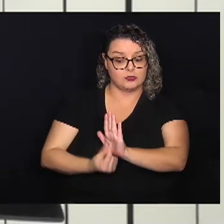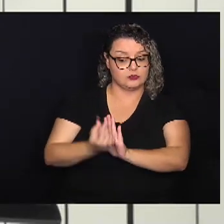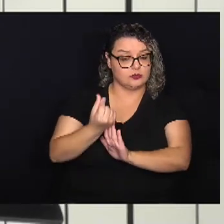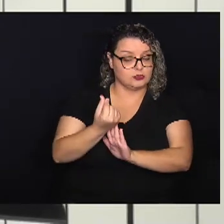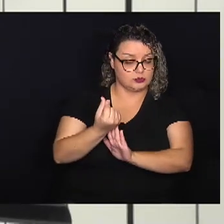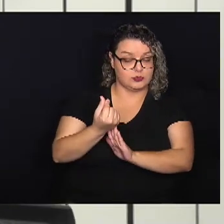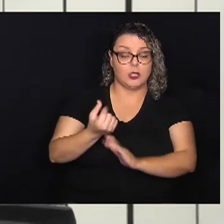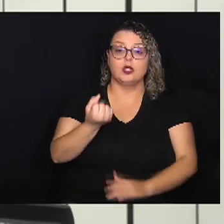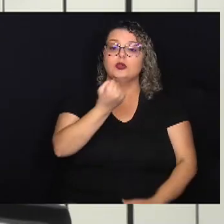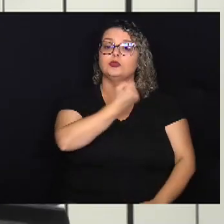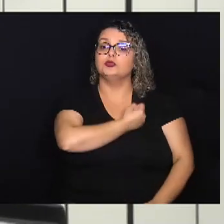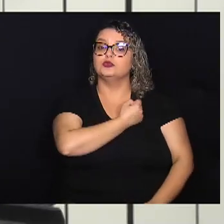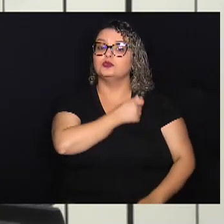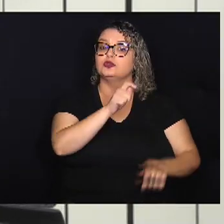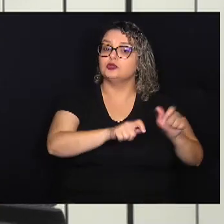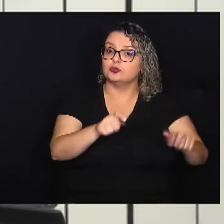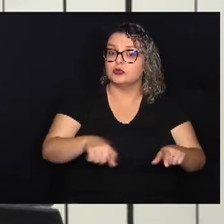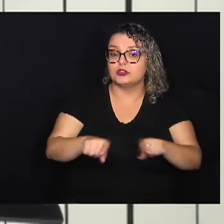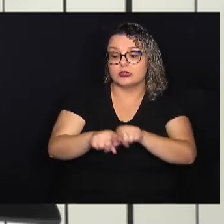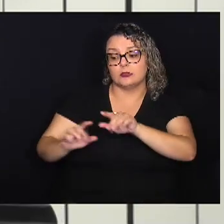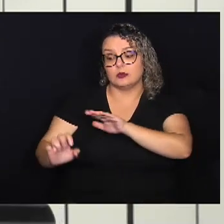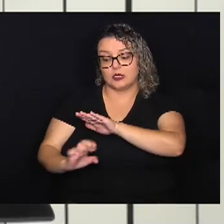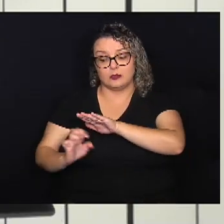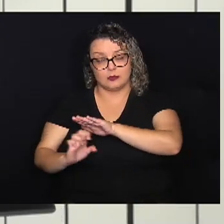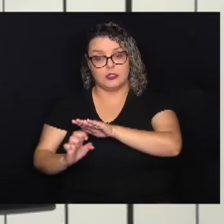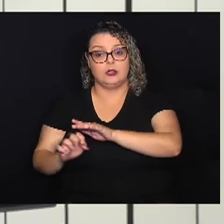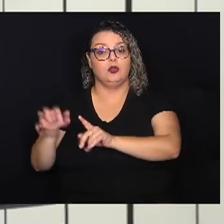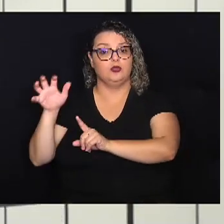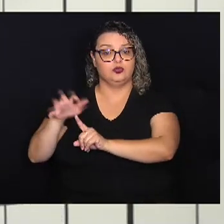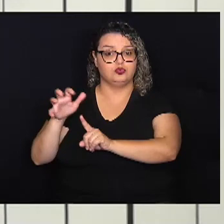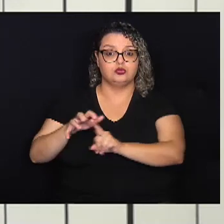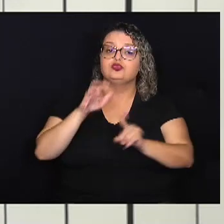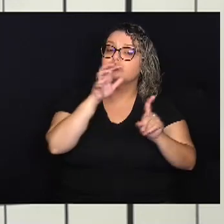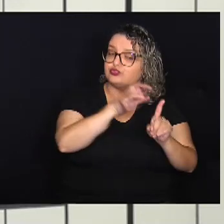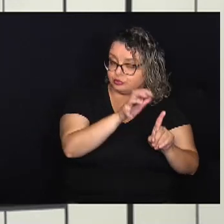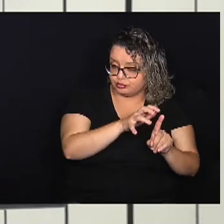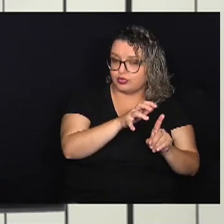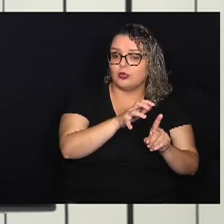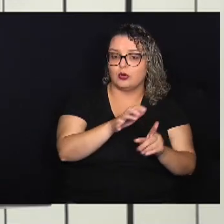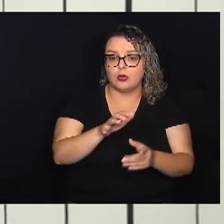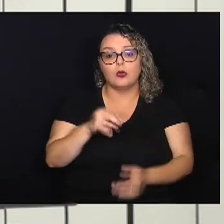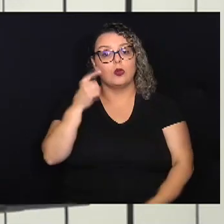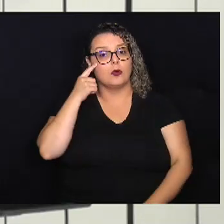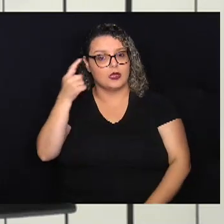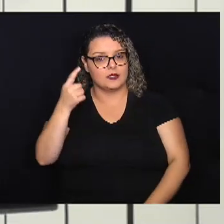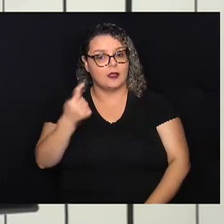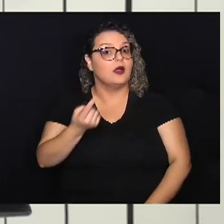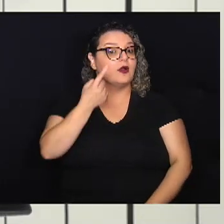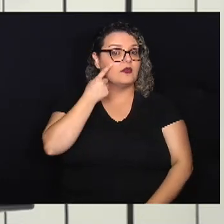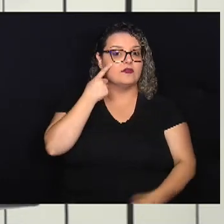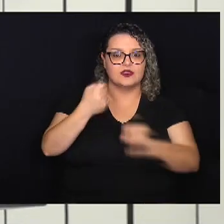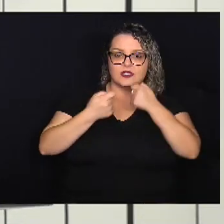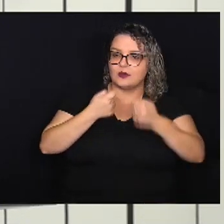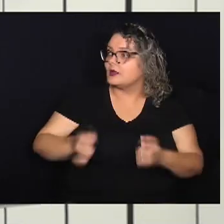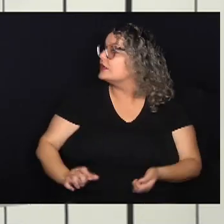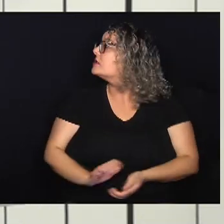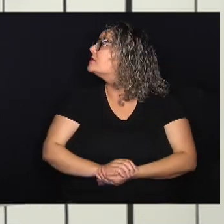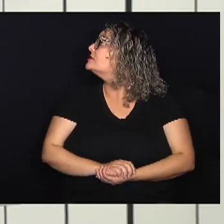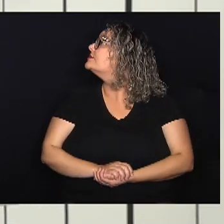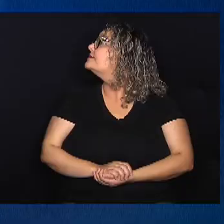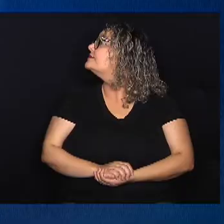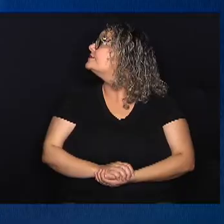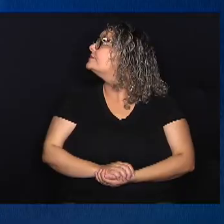de pessoas físicas e jurídicas que serão afetadas com essas ideias. Veja na reportagem.